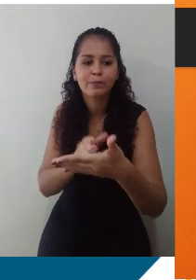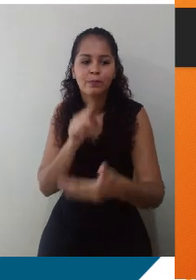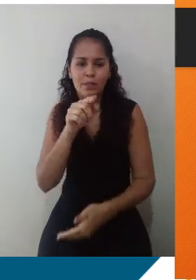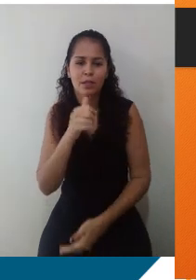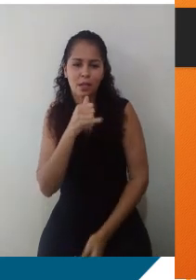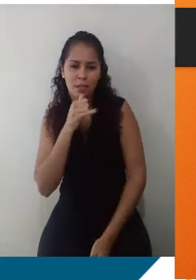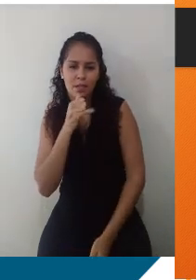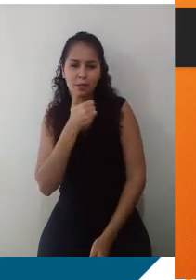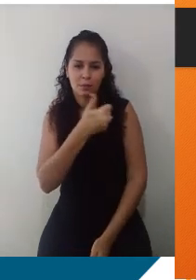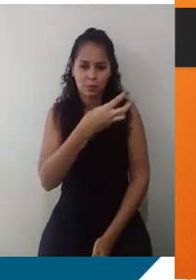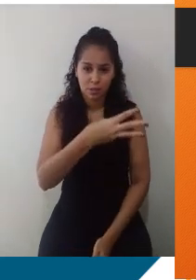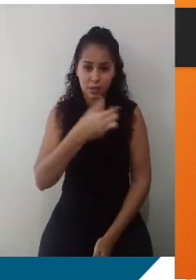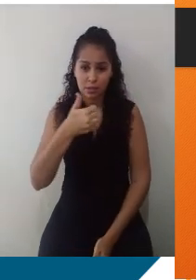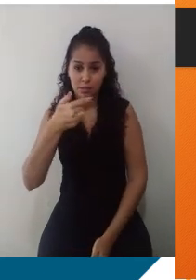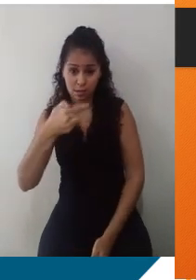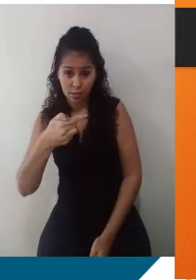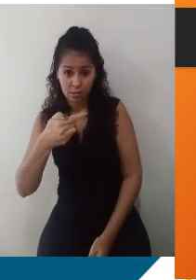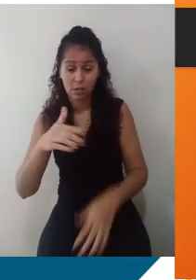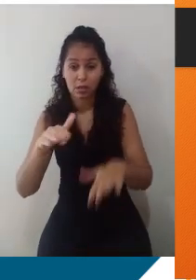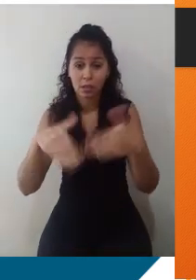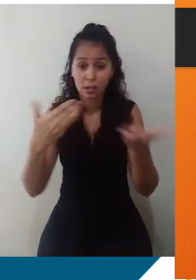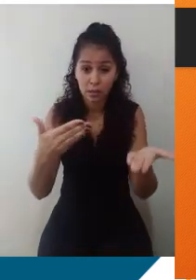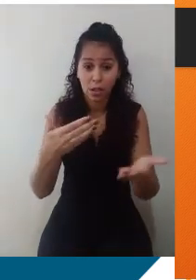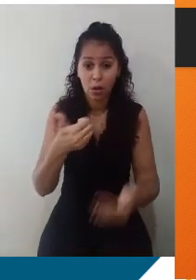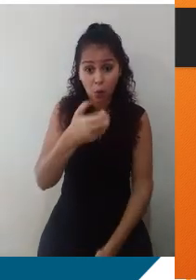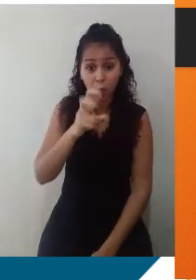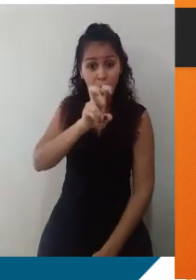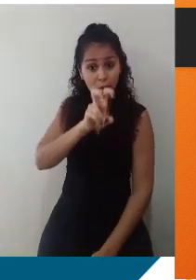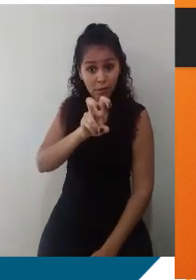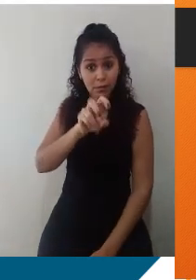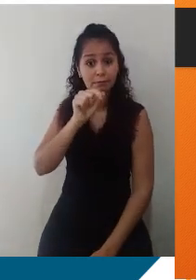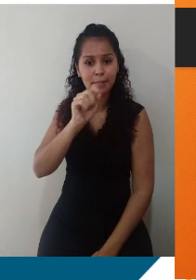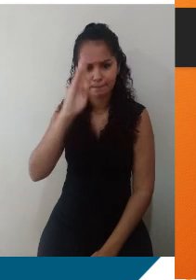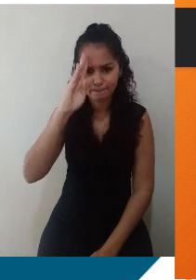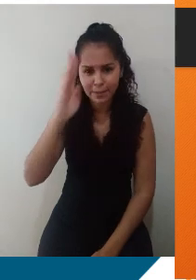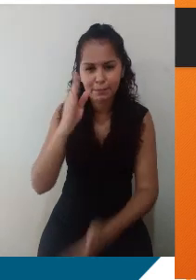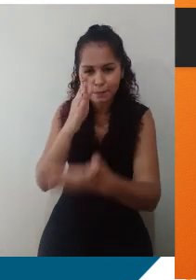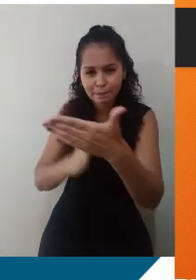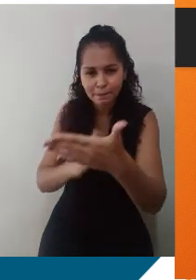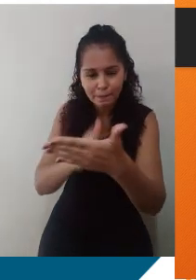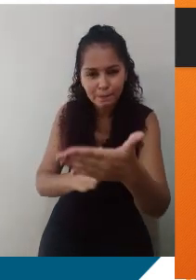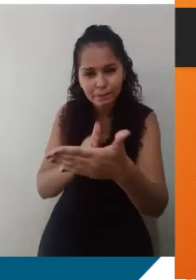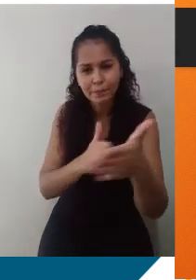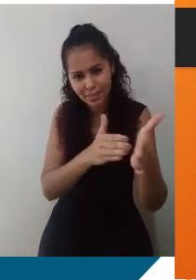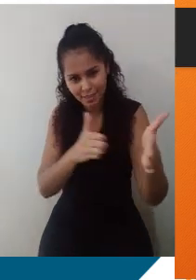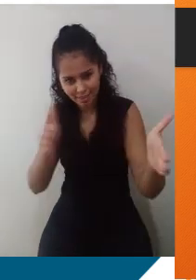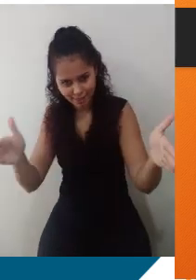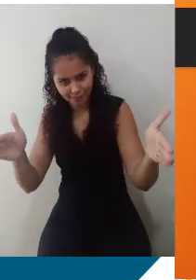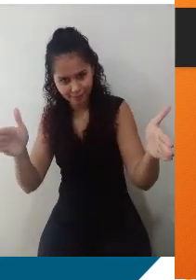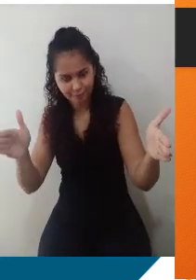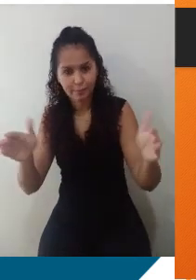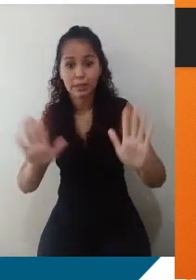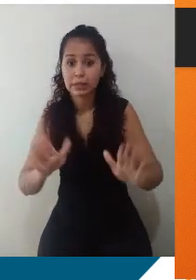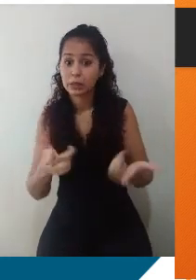são 13 e 17. Sendo assim, o 15 fará o papel de termo central da nossa sequência, ainda que ele